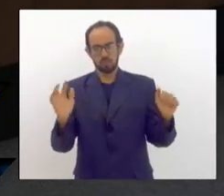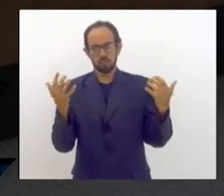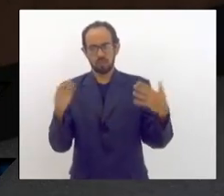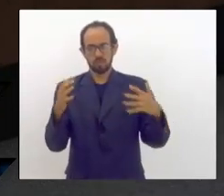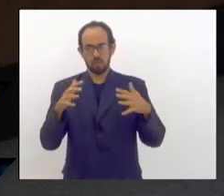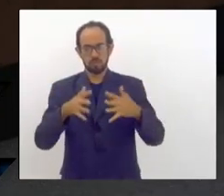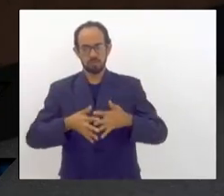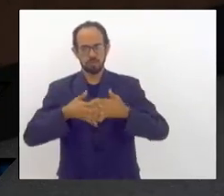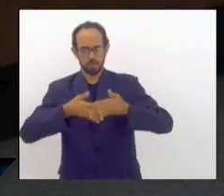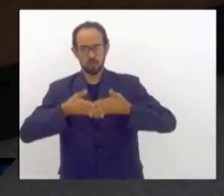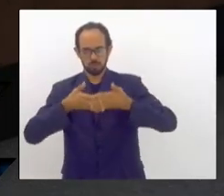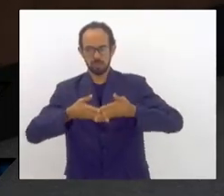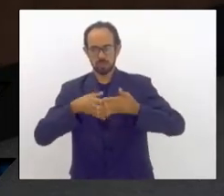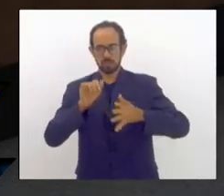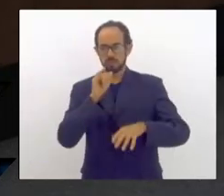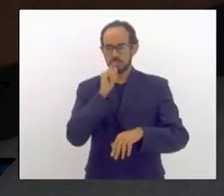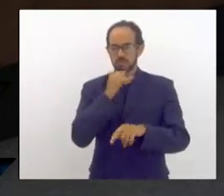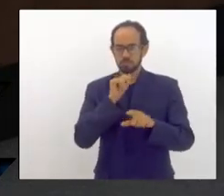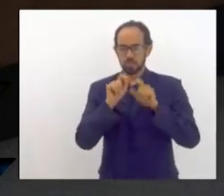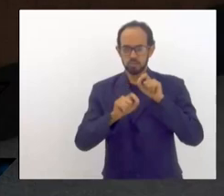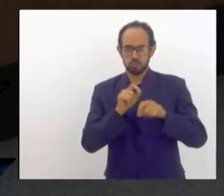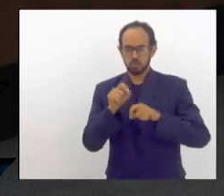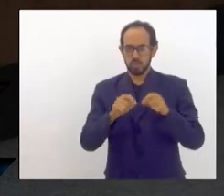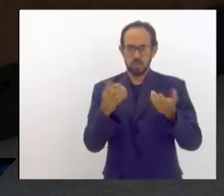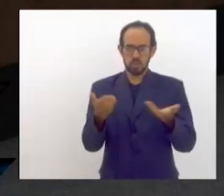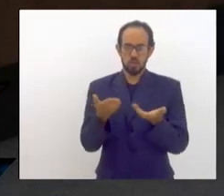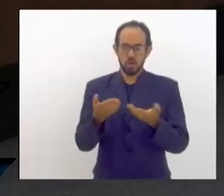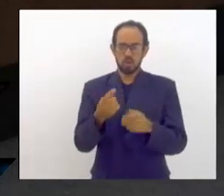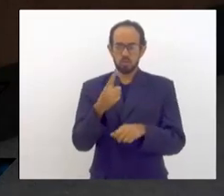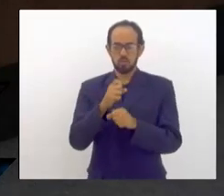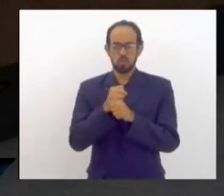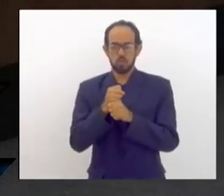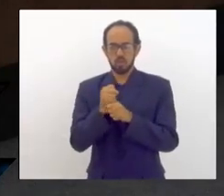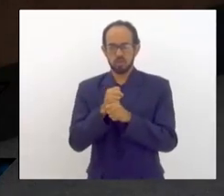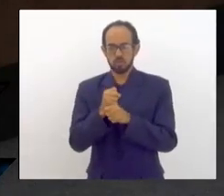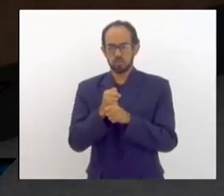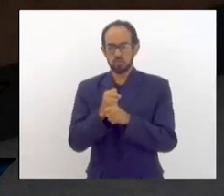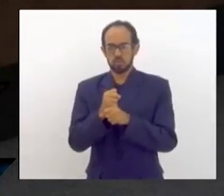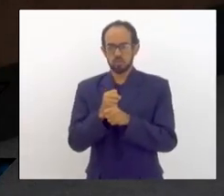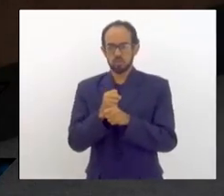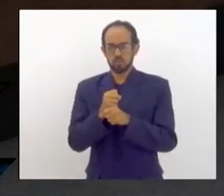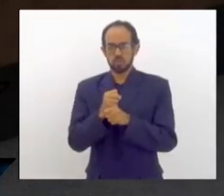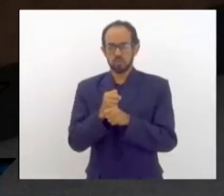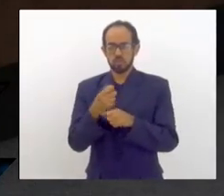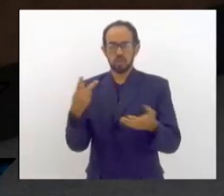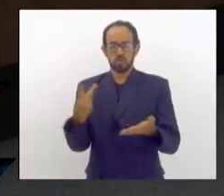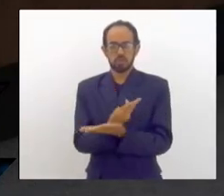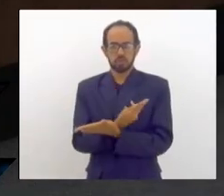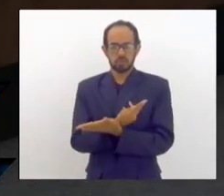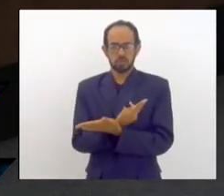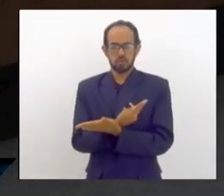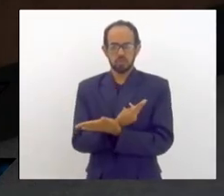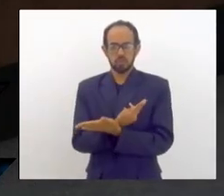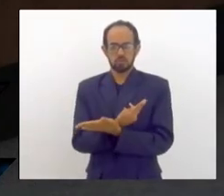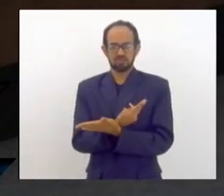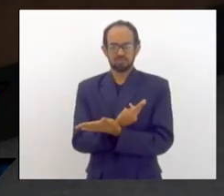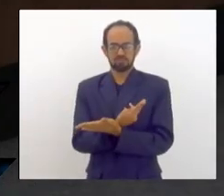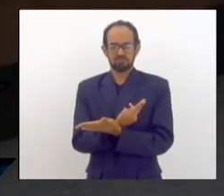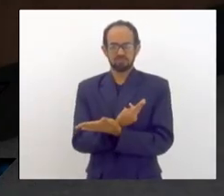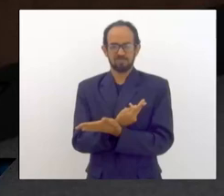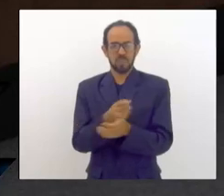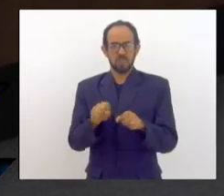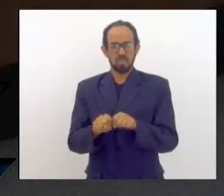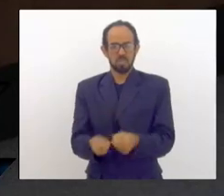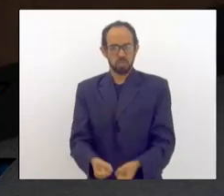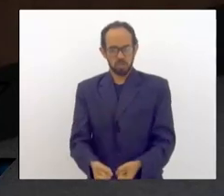Petrópolis. Infelizmente, a gente agora completando um ano dessa tragédia e sem a pronta resposta que a gente gostaria. Um ano já se passou e